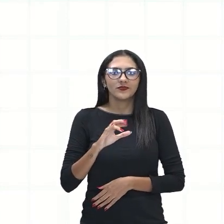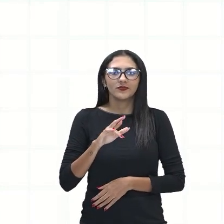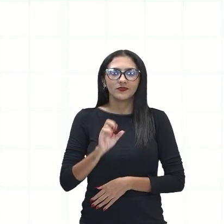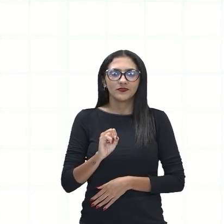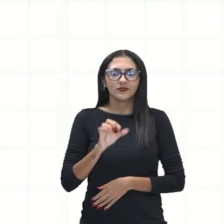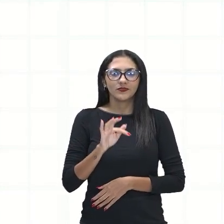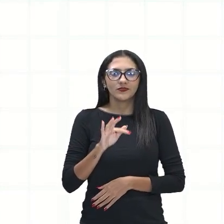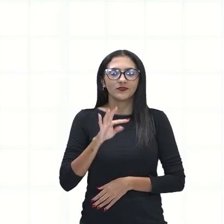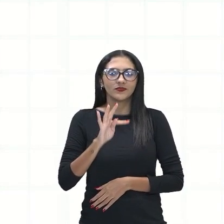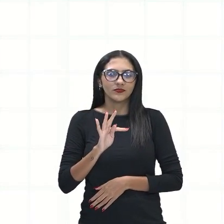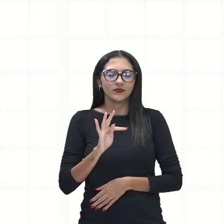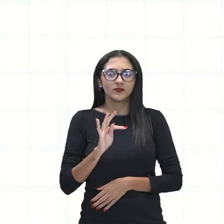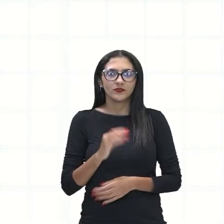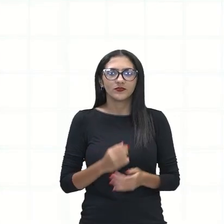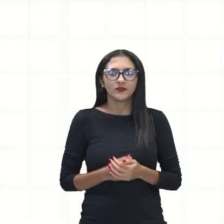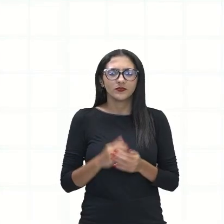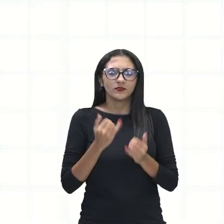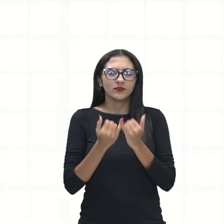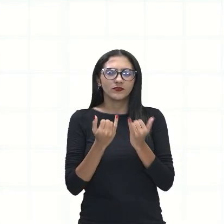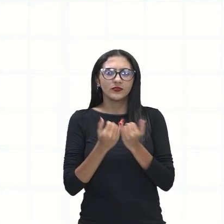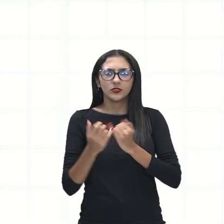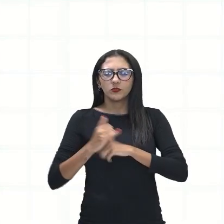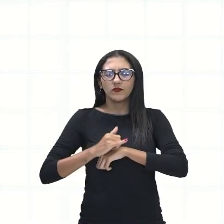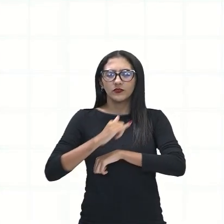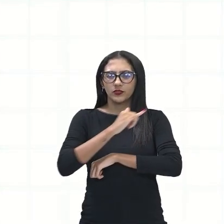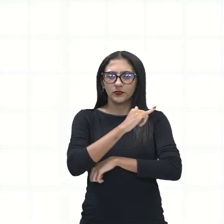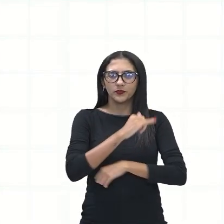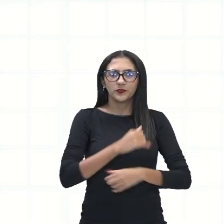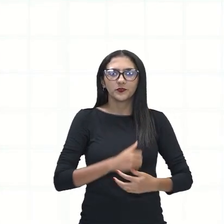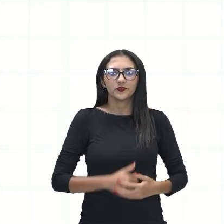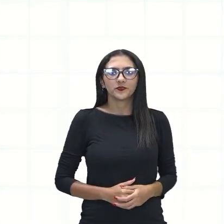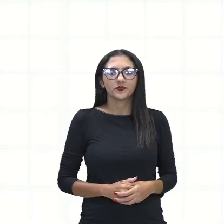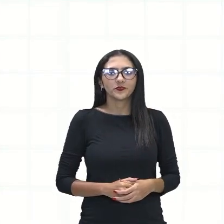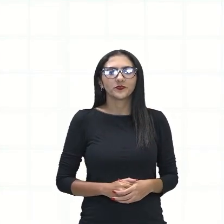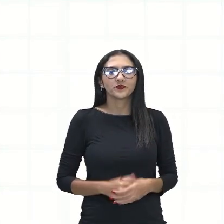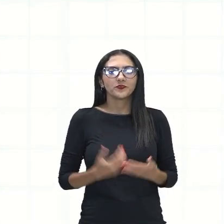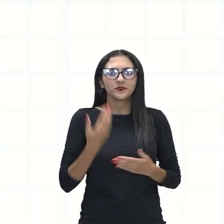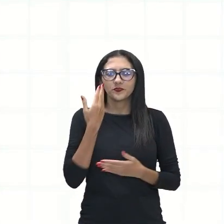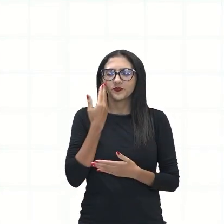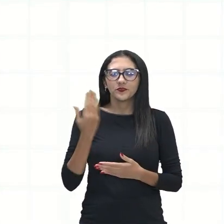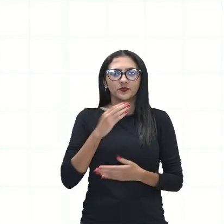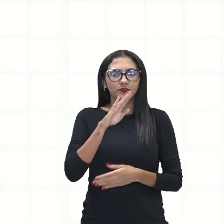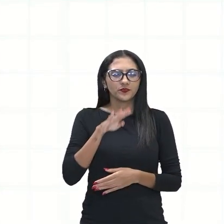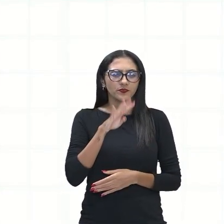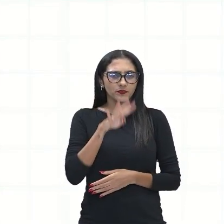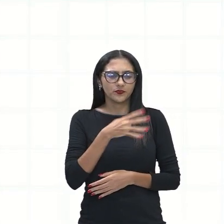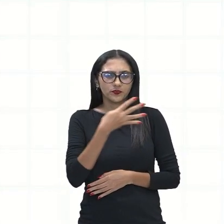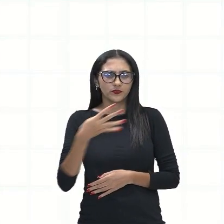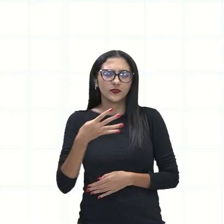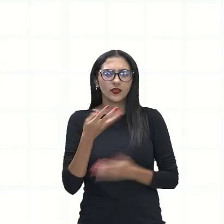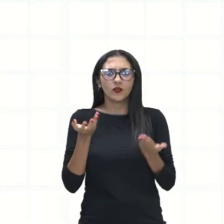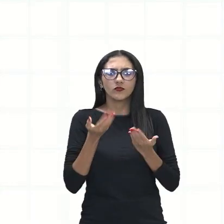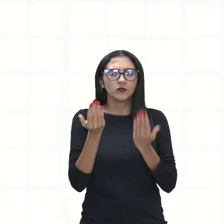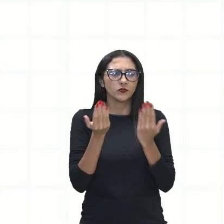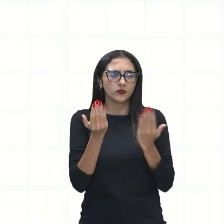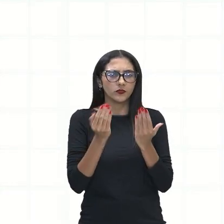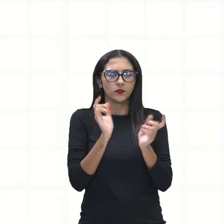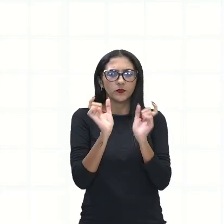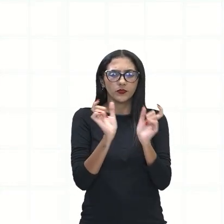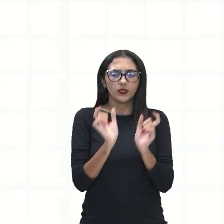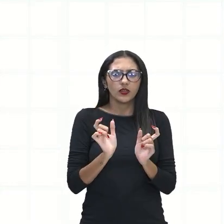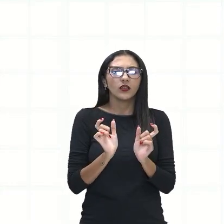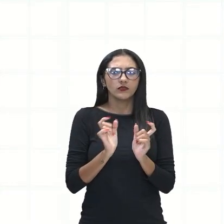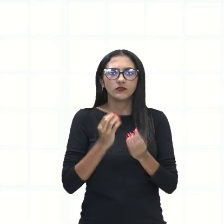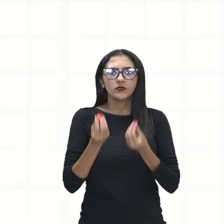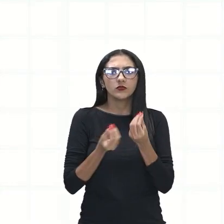fosse uma aeronave. Aircraft, ok? Então, vamos ver aqui na prática a transformação